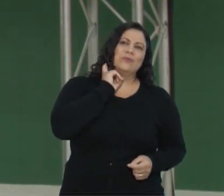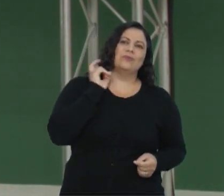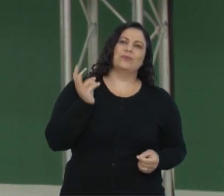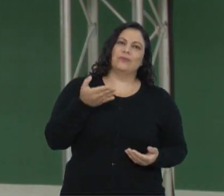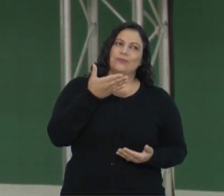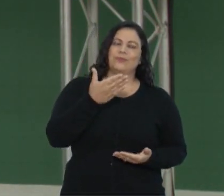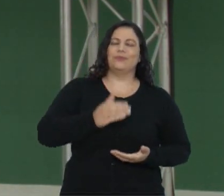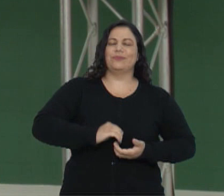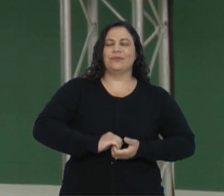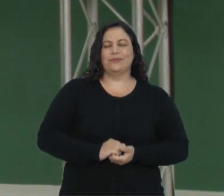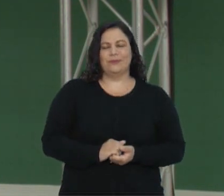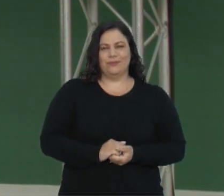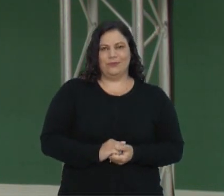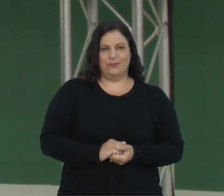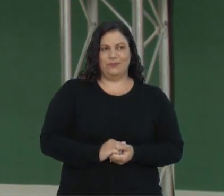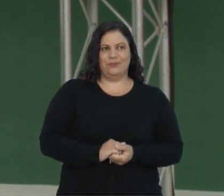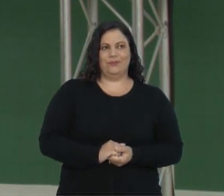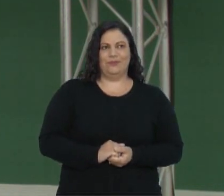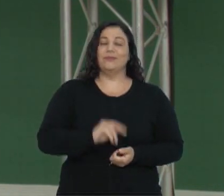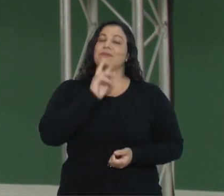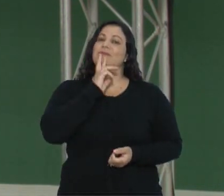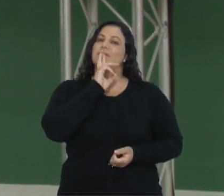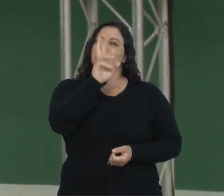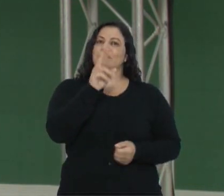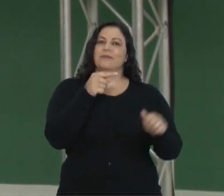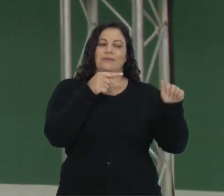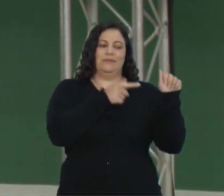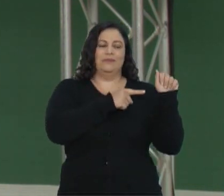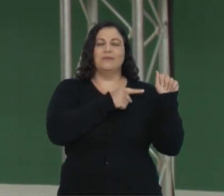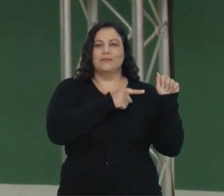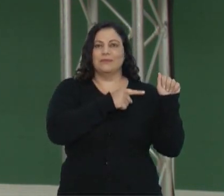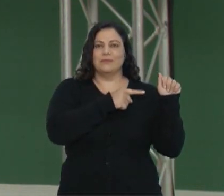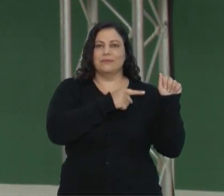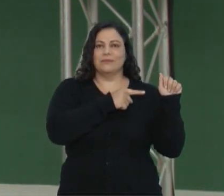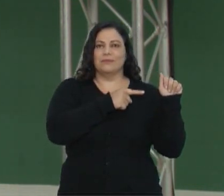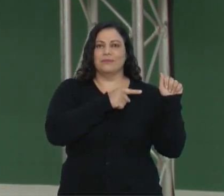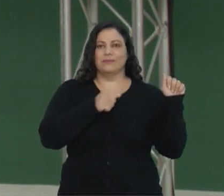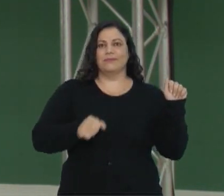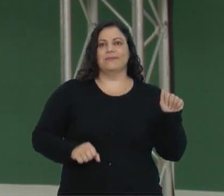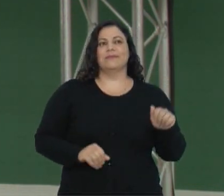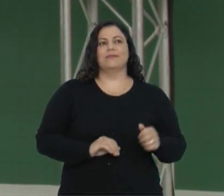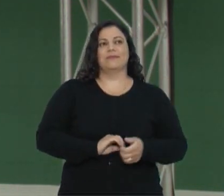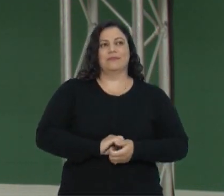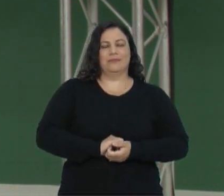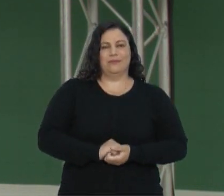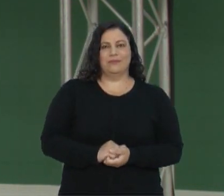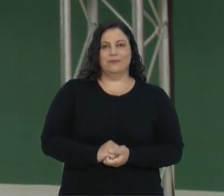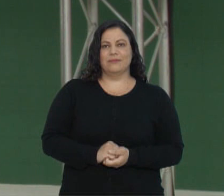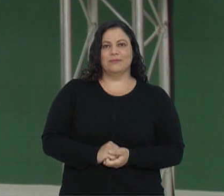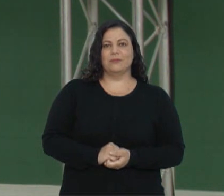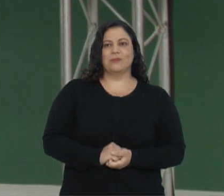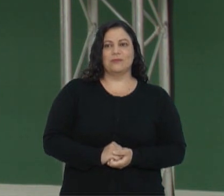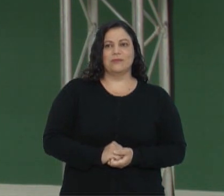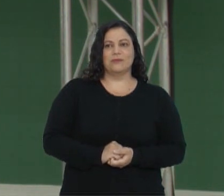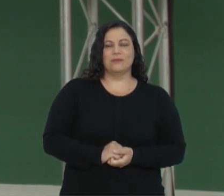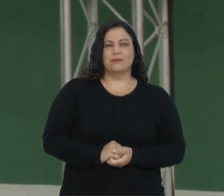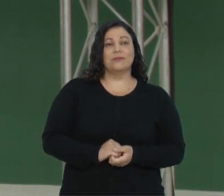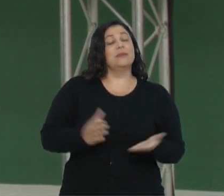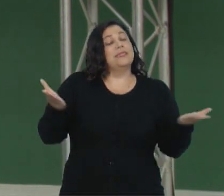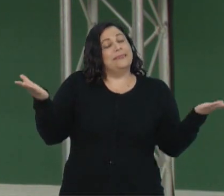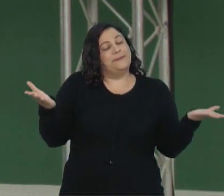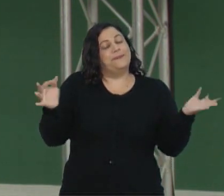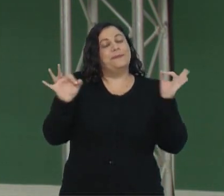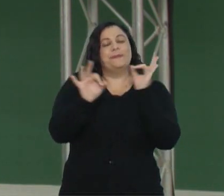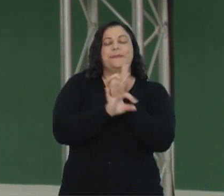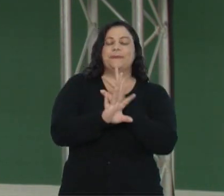né, pessoal? Então, a resposta correta seria o Drácula, o Conde Drácula. Então, é isso,